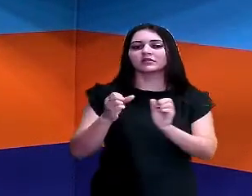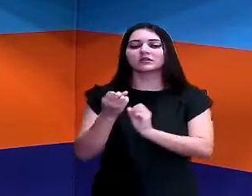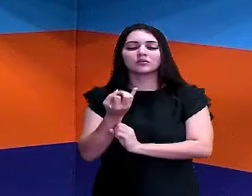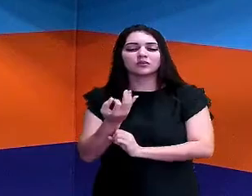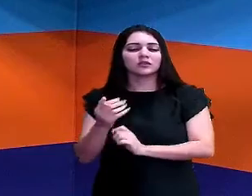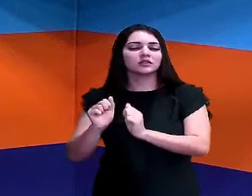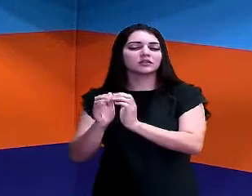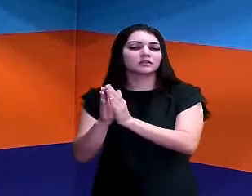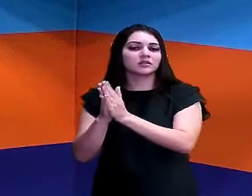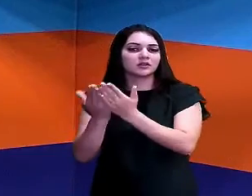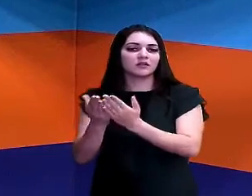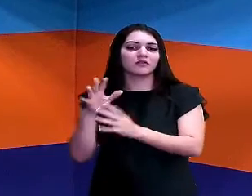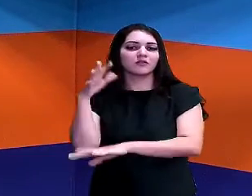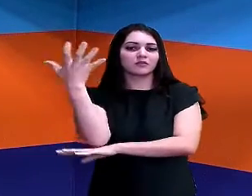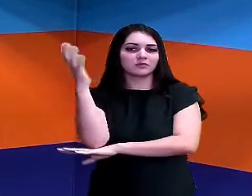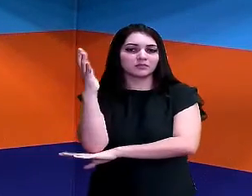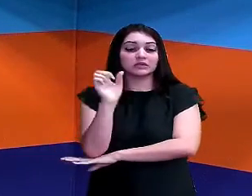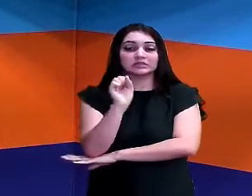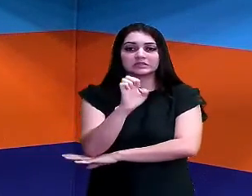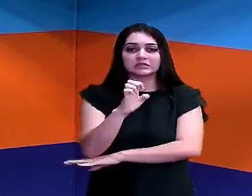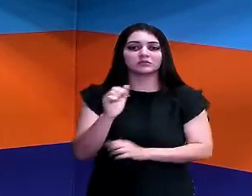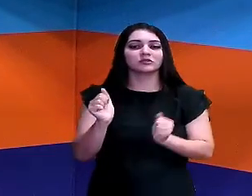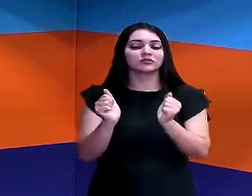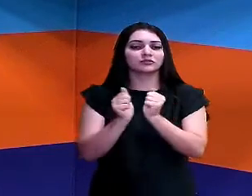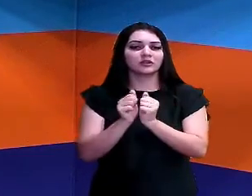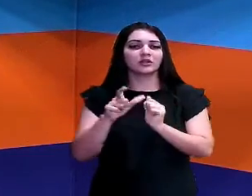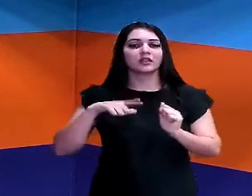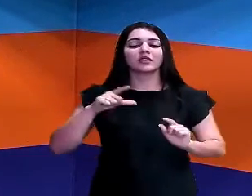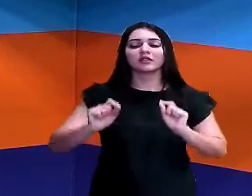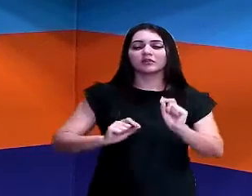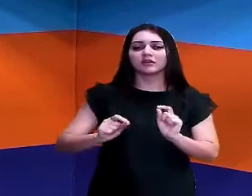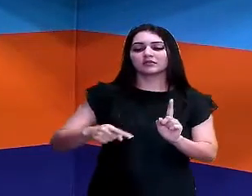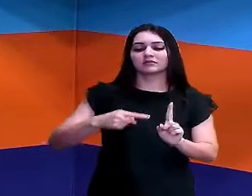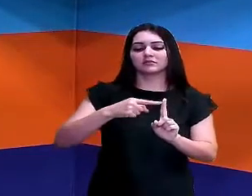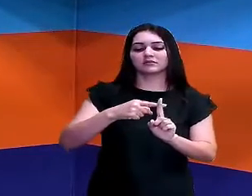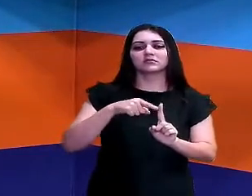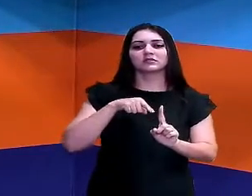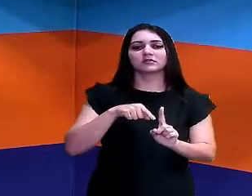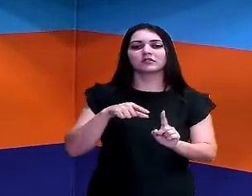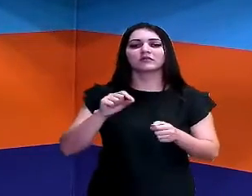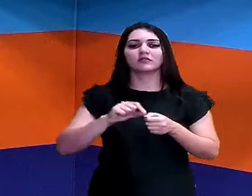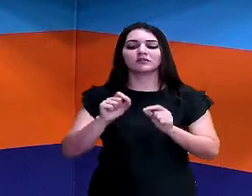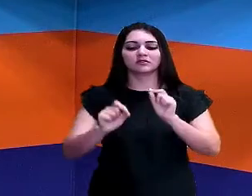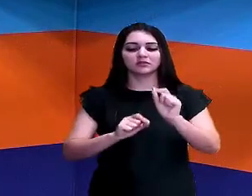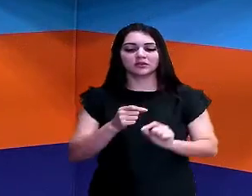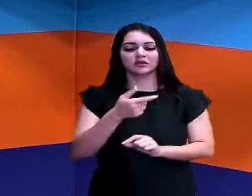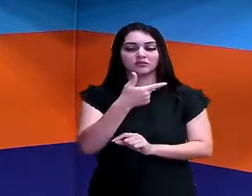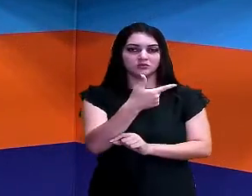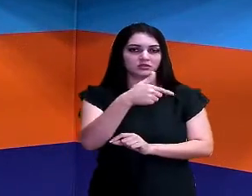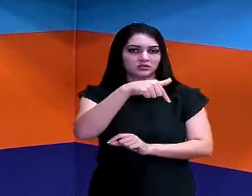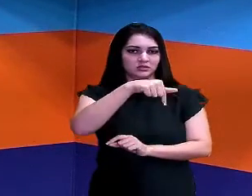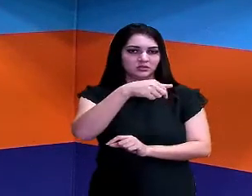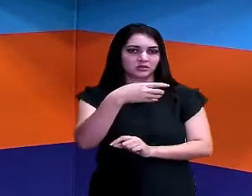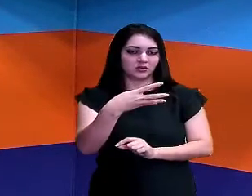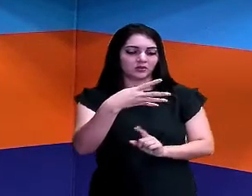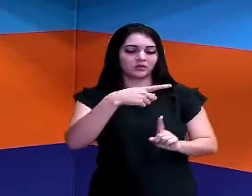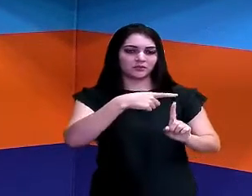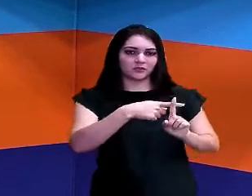se é para juntar, a gente tem uma adição. E aí eu vou fazer 274